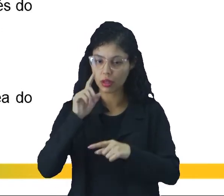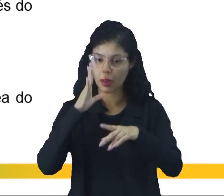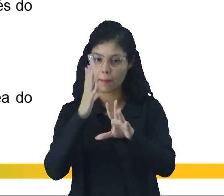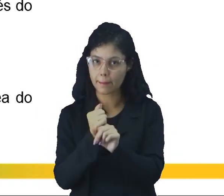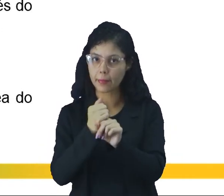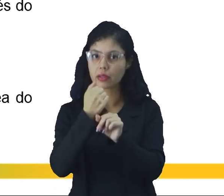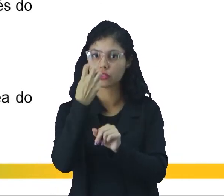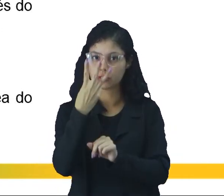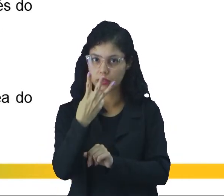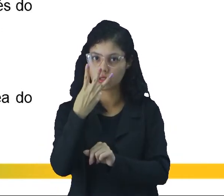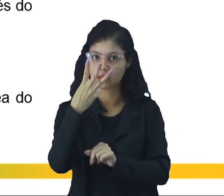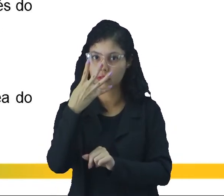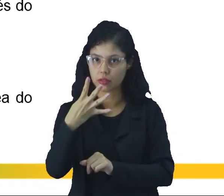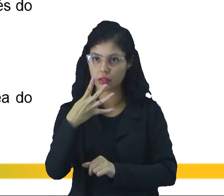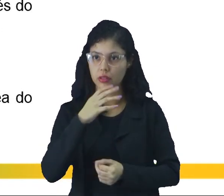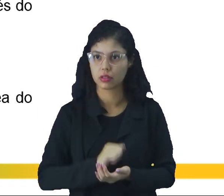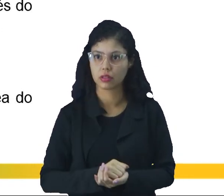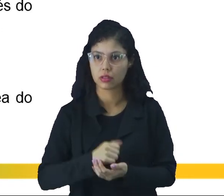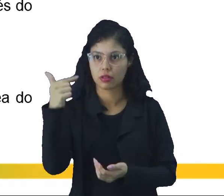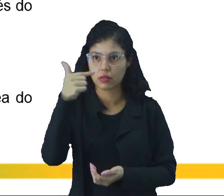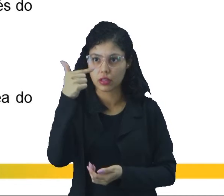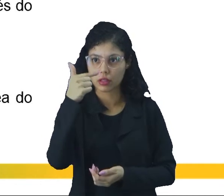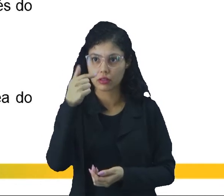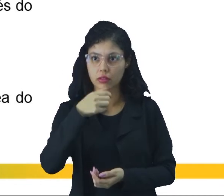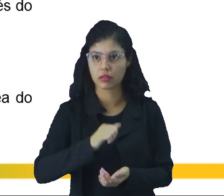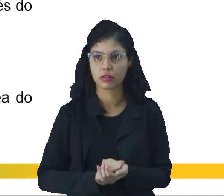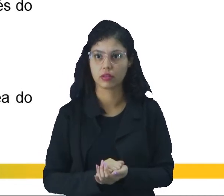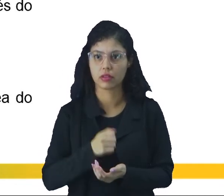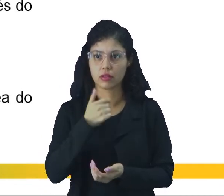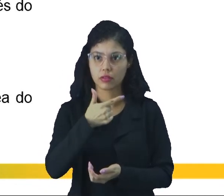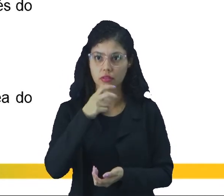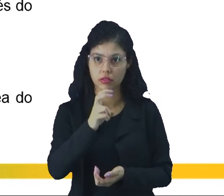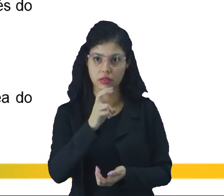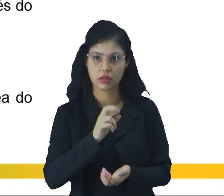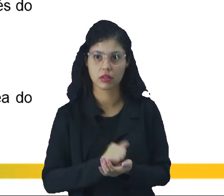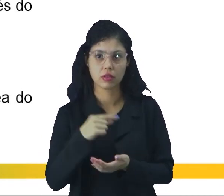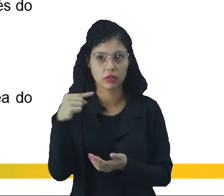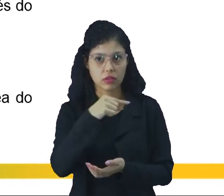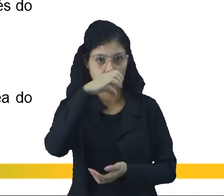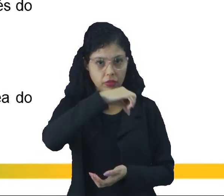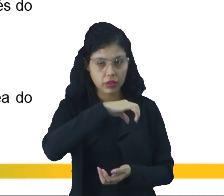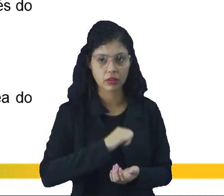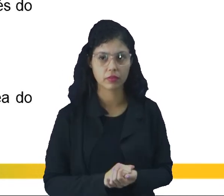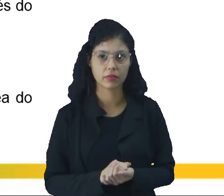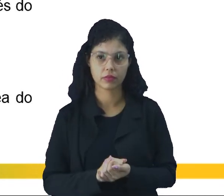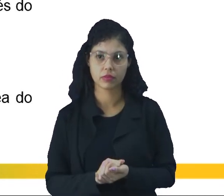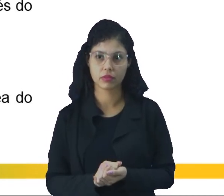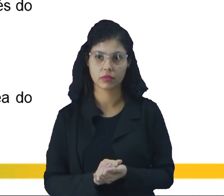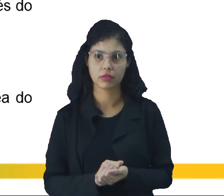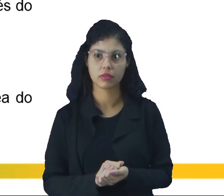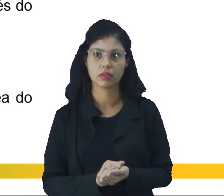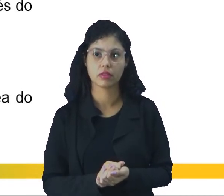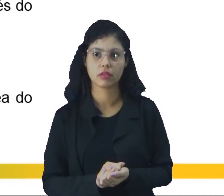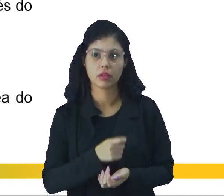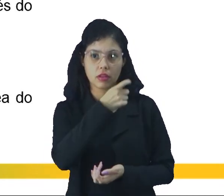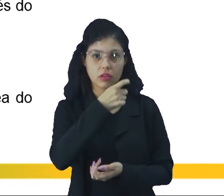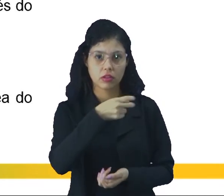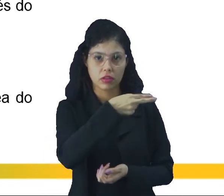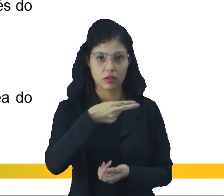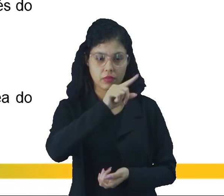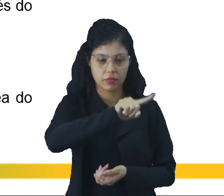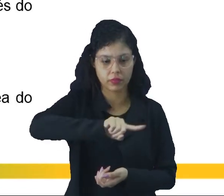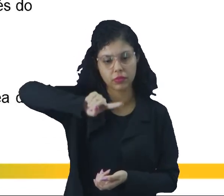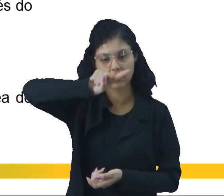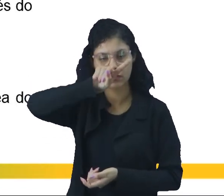mais 3 ao quadrado. Vai ficar x ao quadrado igual a 25 menos 9, que é 3 ao quadrado. X é